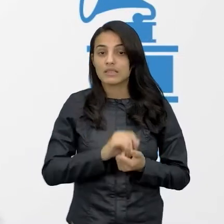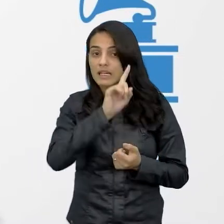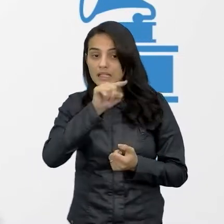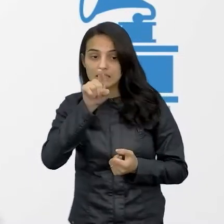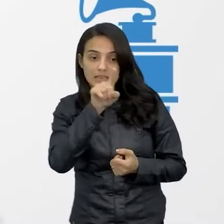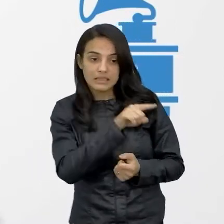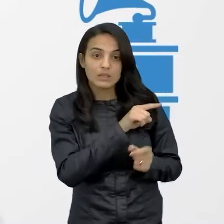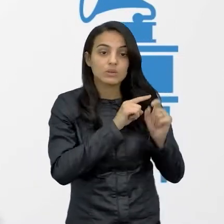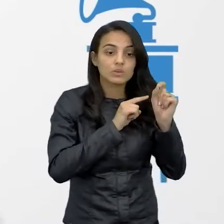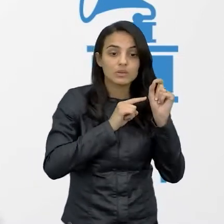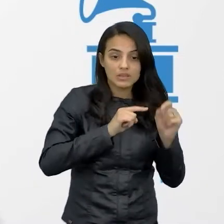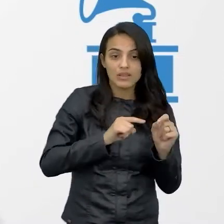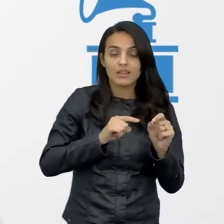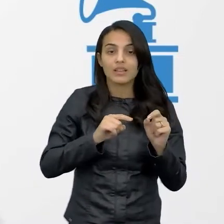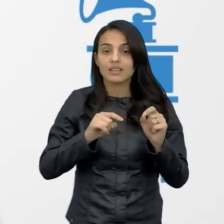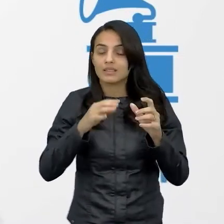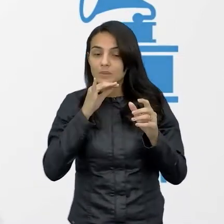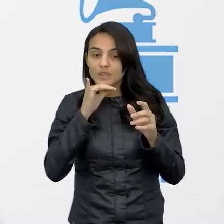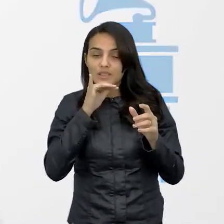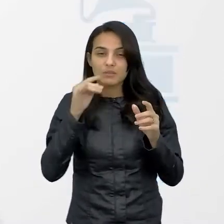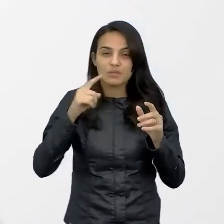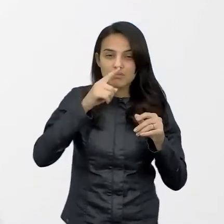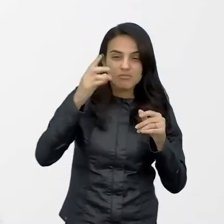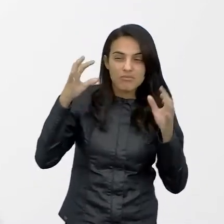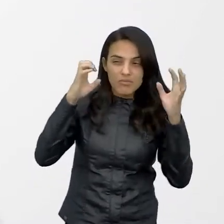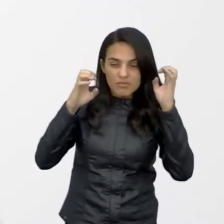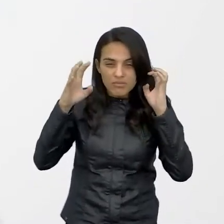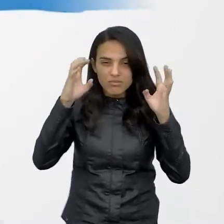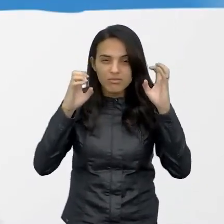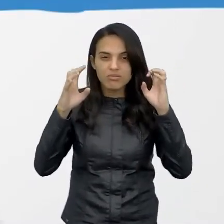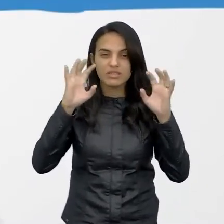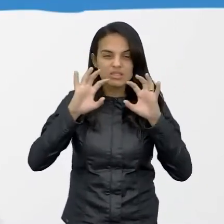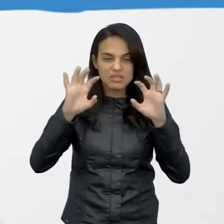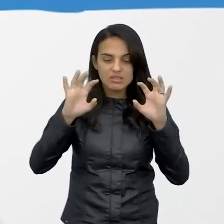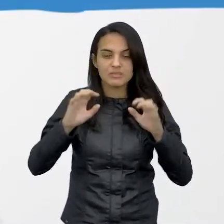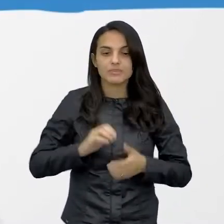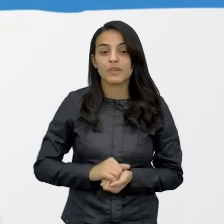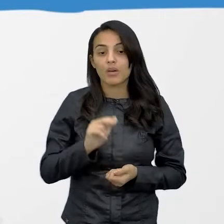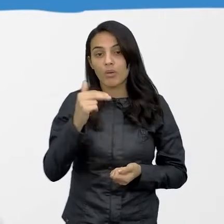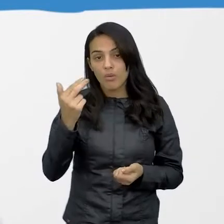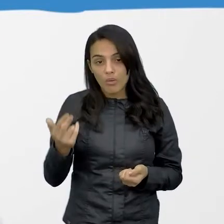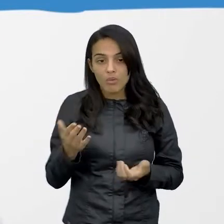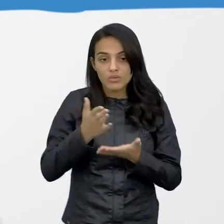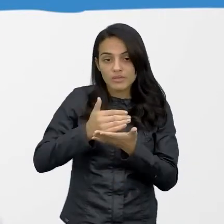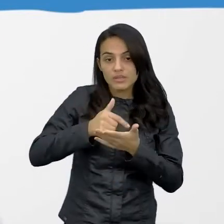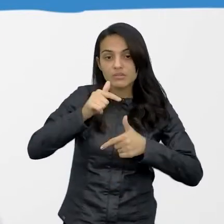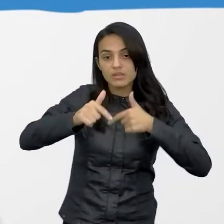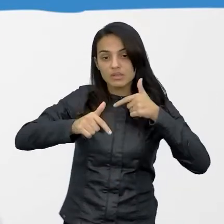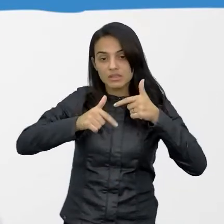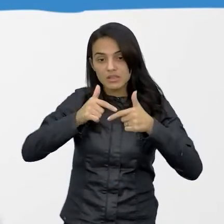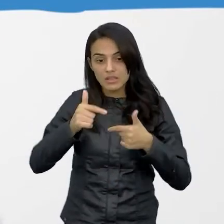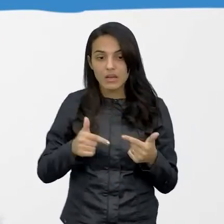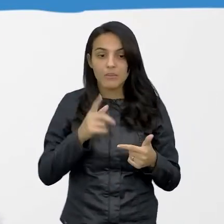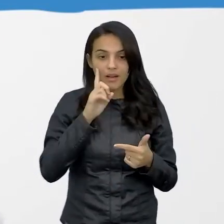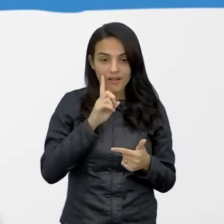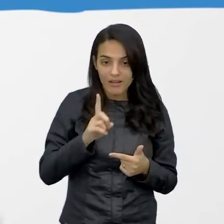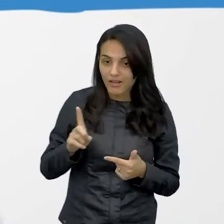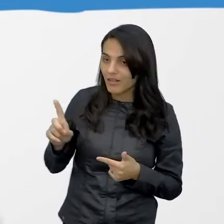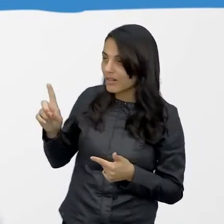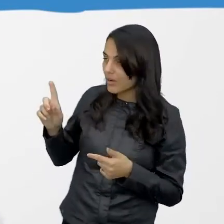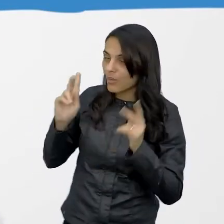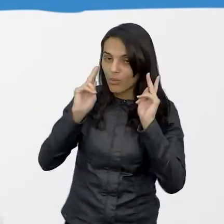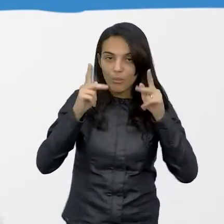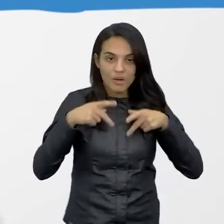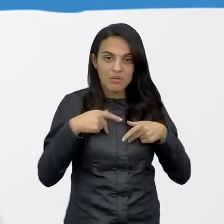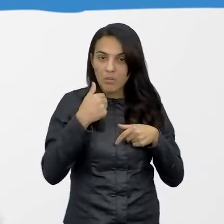cancelando-se através da interferência de ruídos. Ou a divisão de trabalho, como pode ser visto em muitas comunidades de humanos